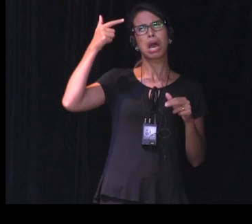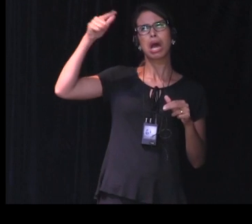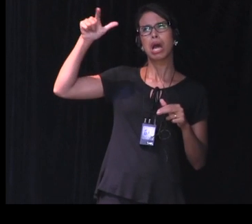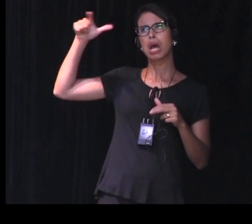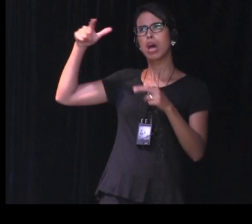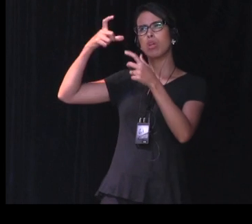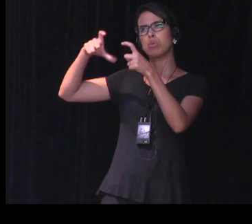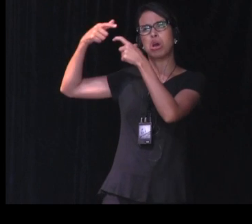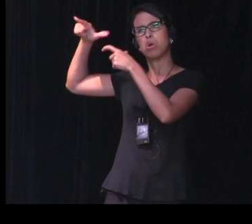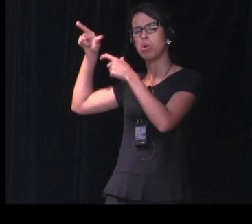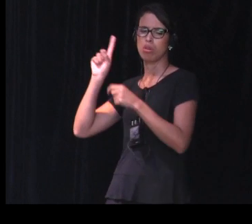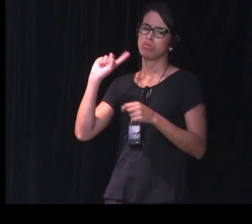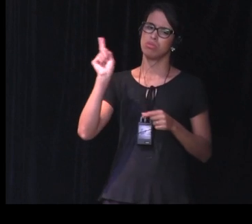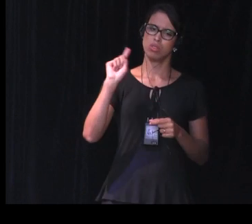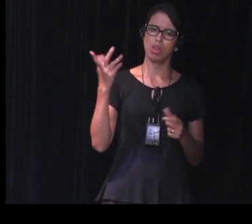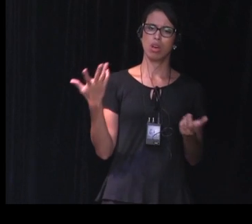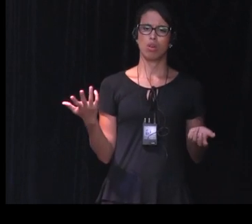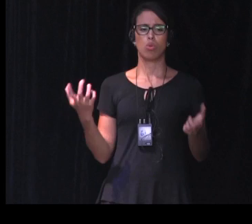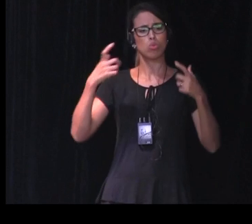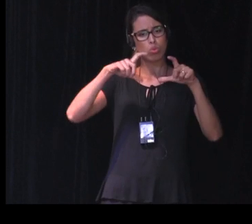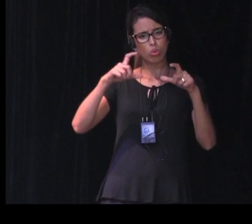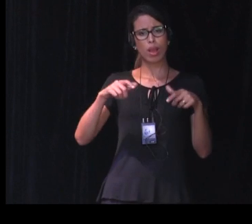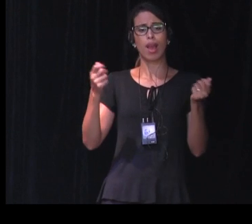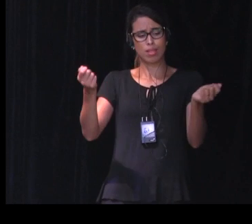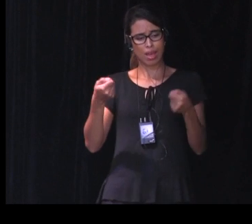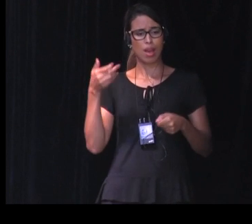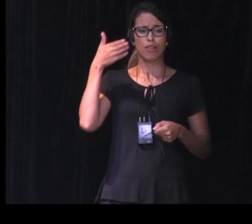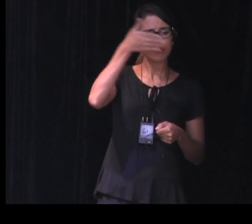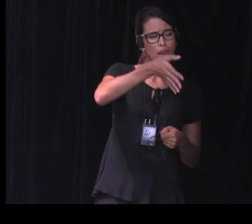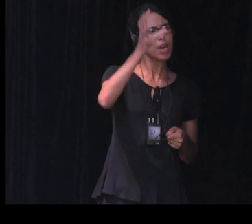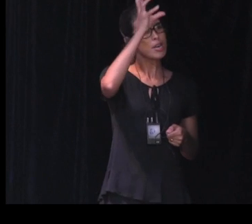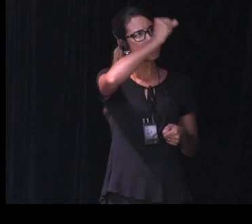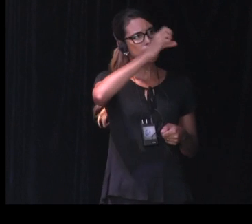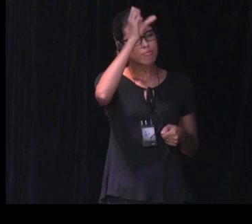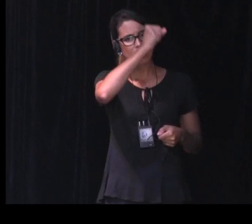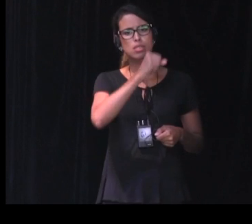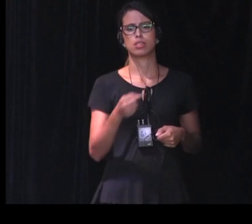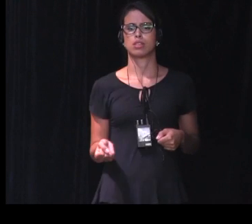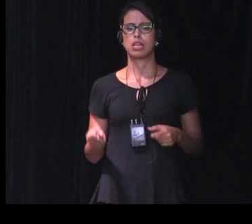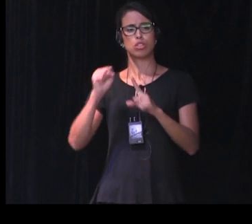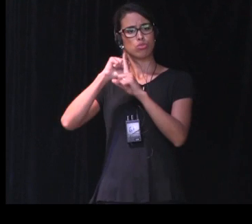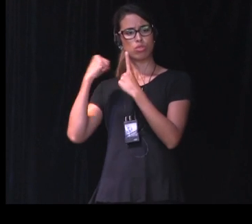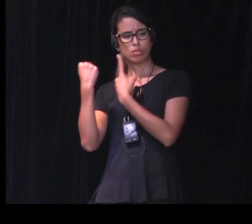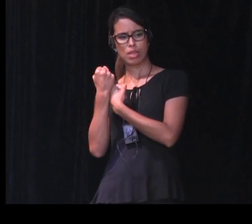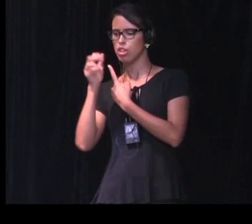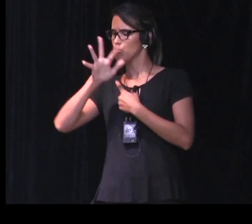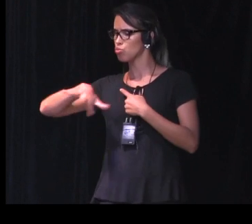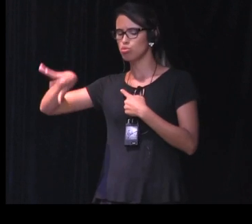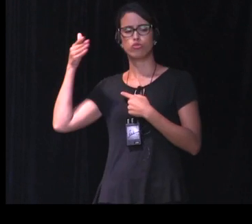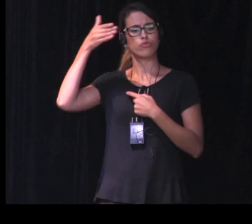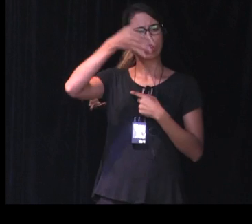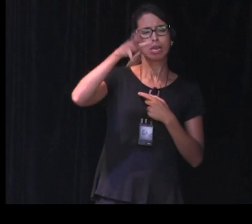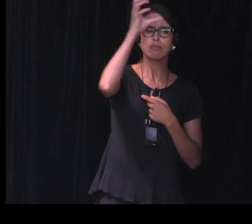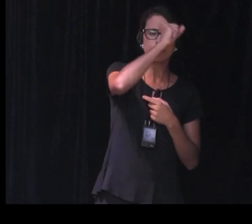sonhar com outros lugares. Lugar onde se possa aprender, que